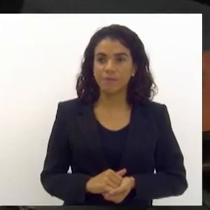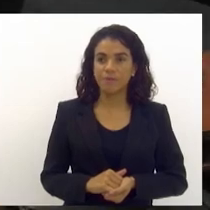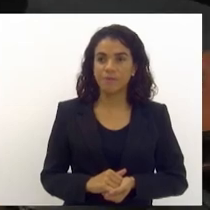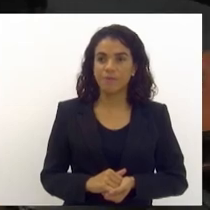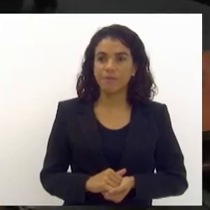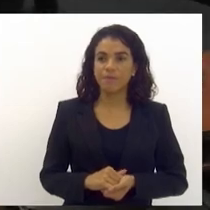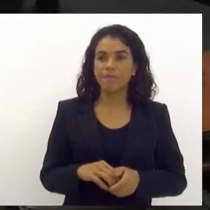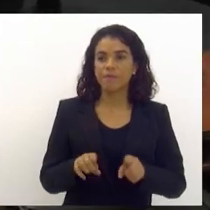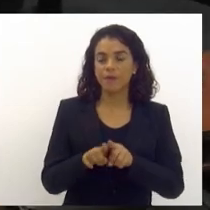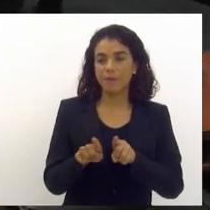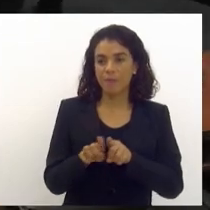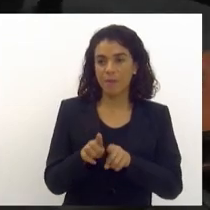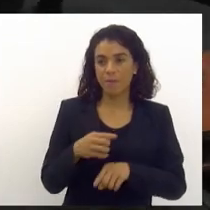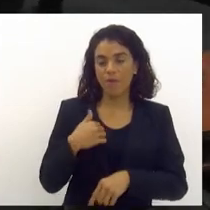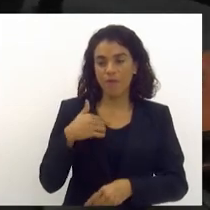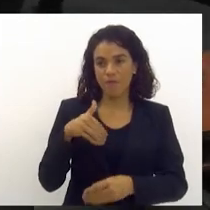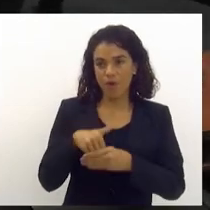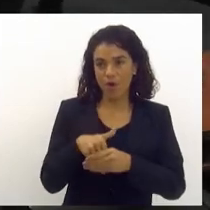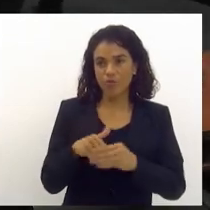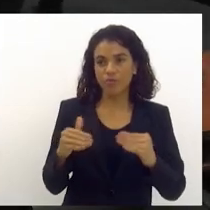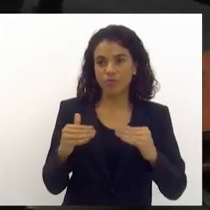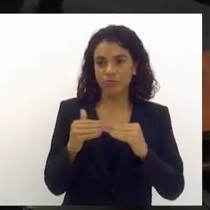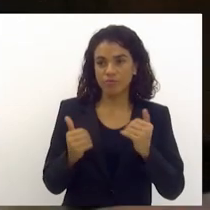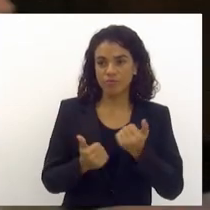deixar consignado meu voto favorável.